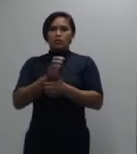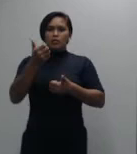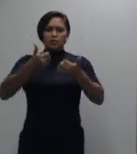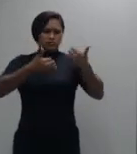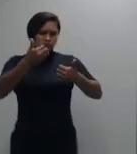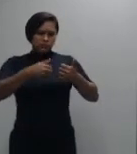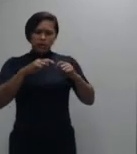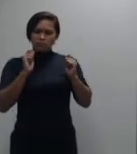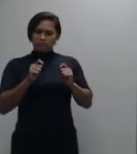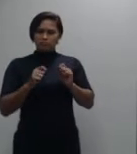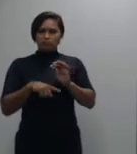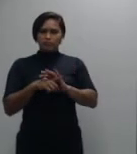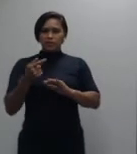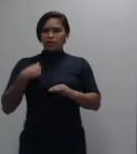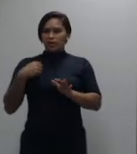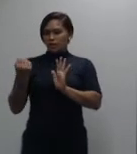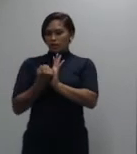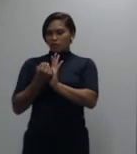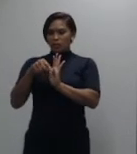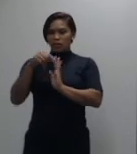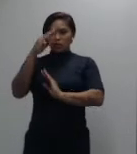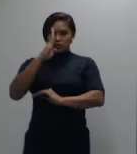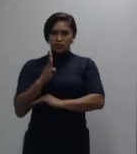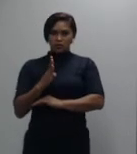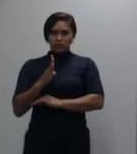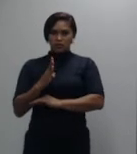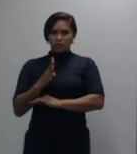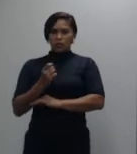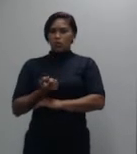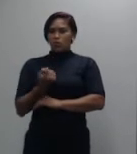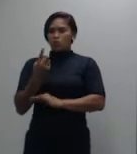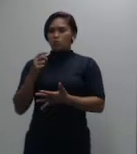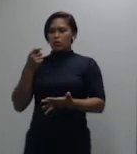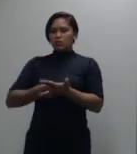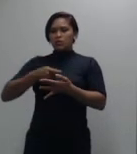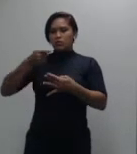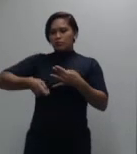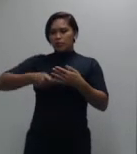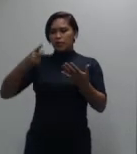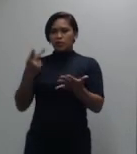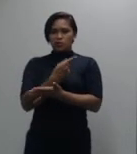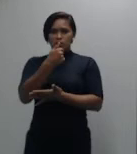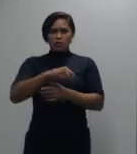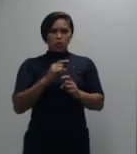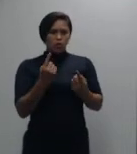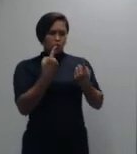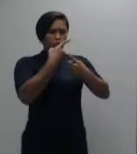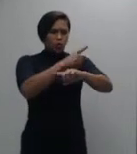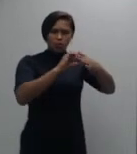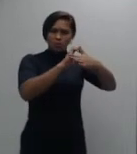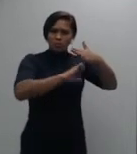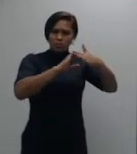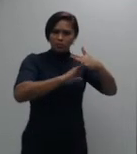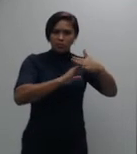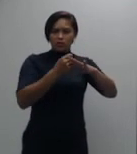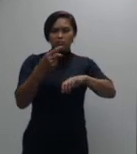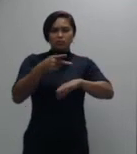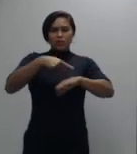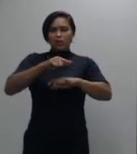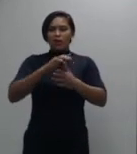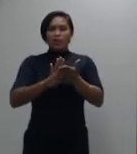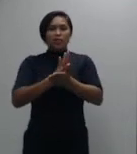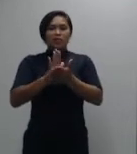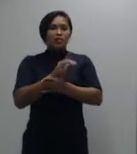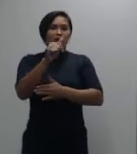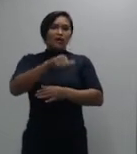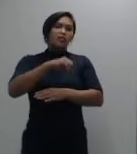e quer amor logar no Brasil uma sentença para ser sepultada aqui com sua empresa estrangeira que não tem patrimônio aqui ou